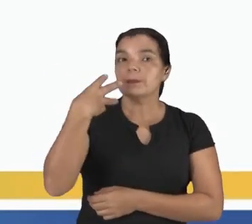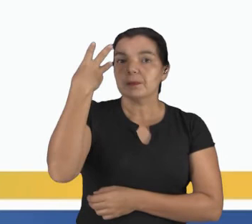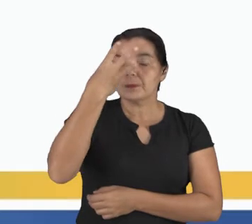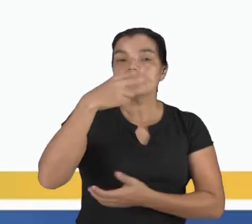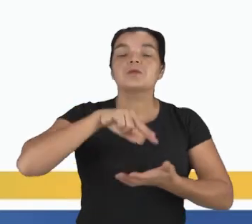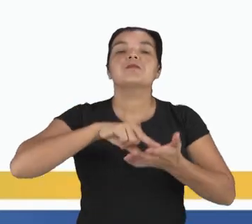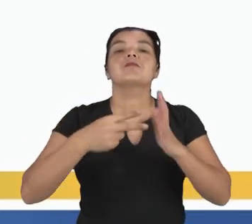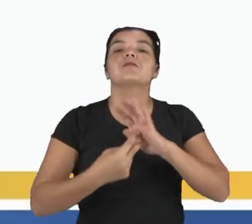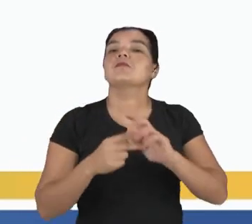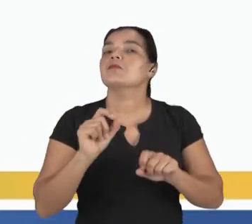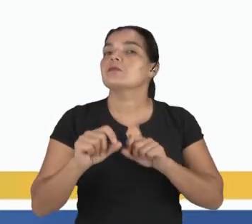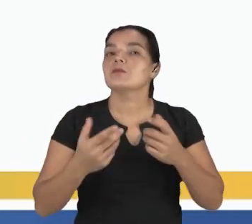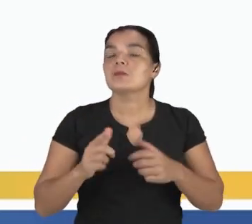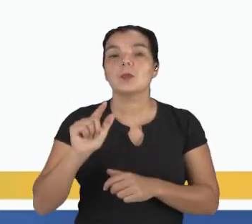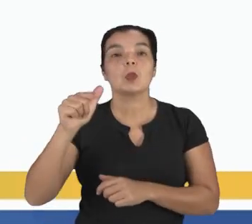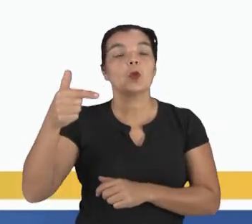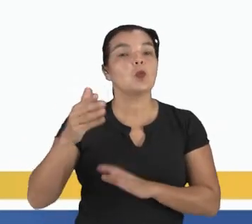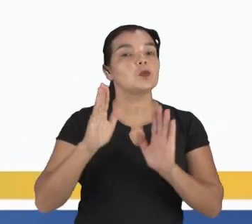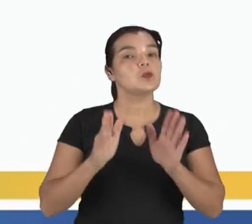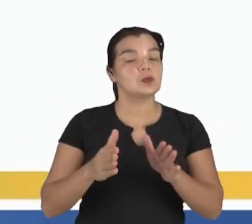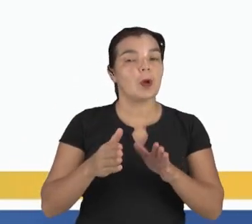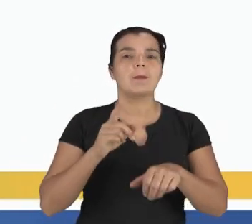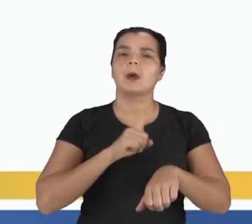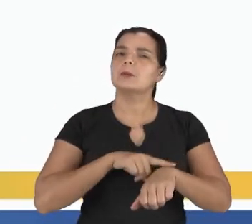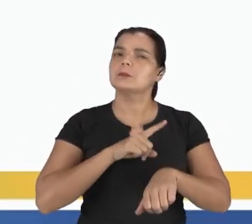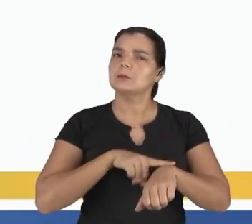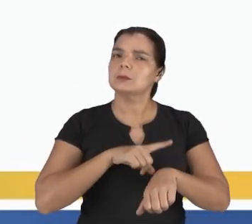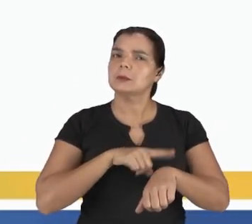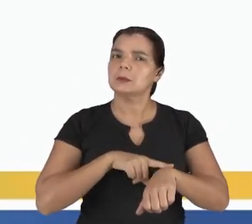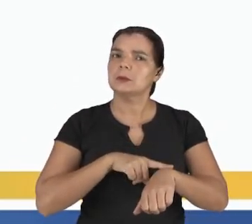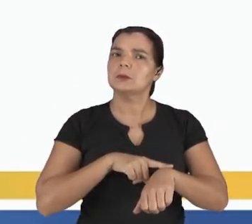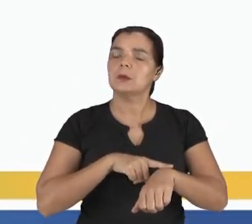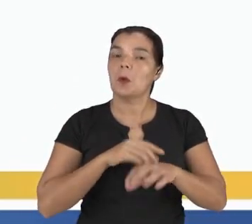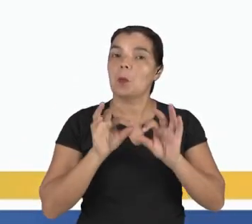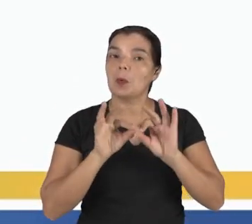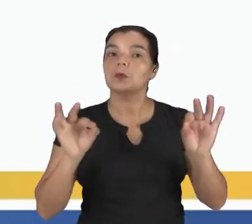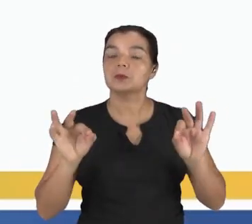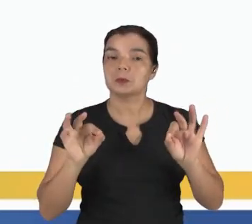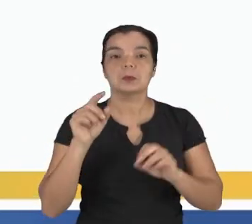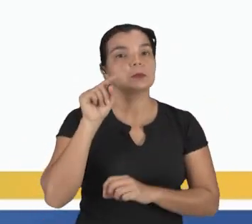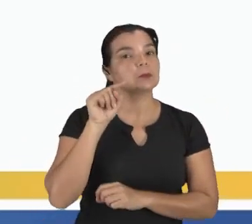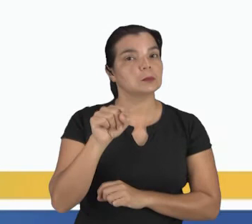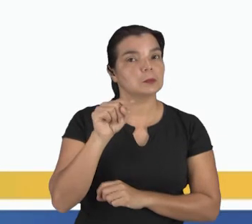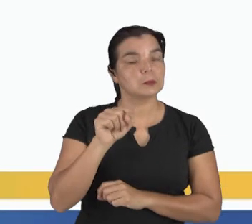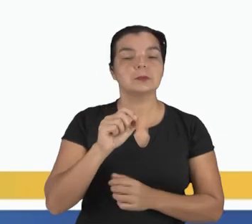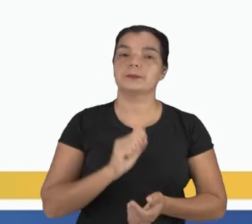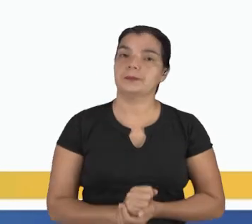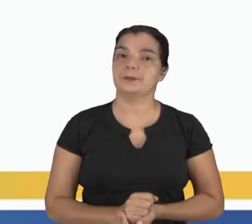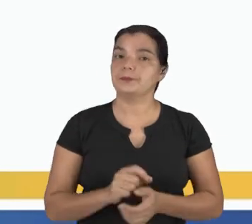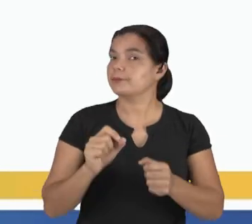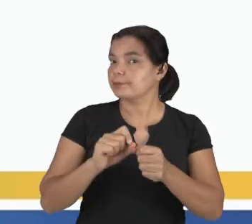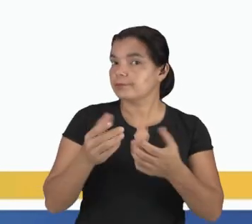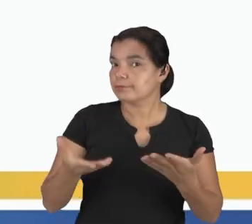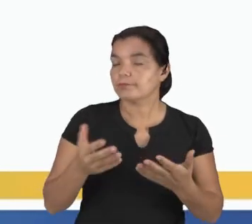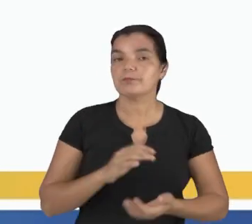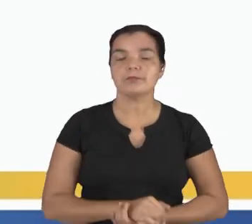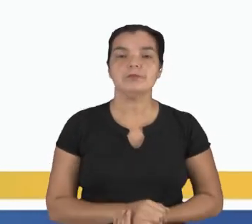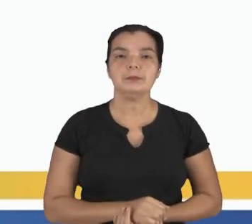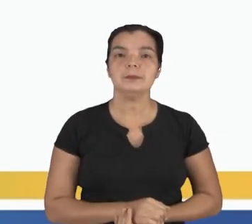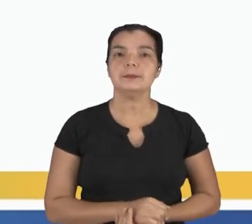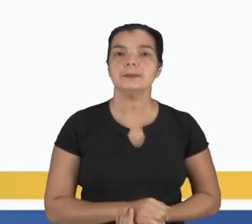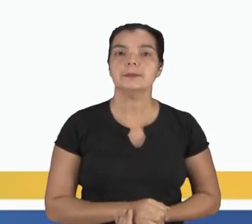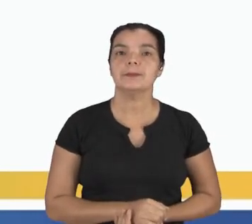Quer dizer, o outro já gastou mais tempo na mesma distância que você fez,